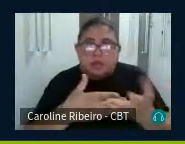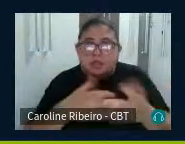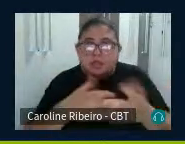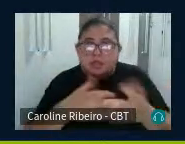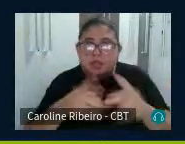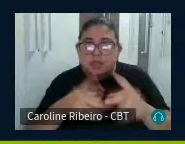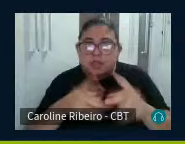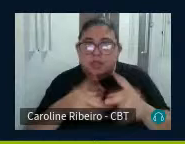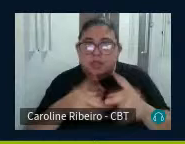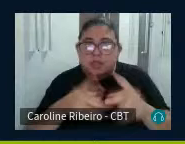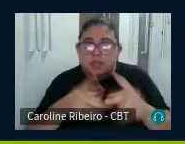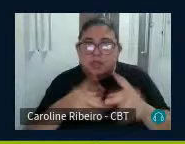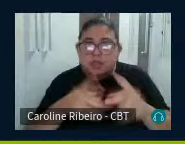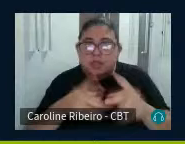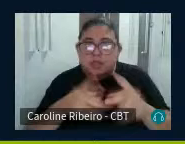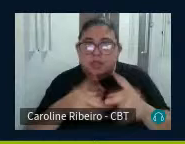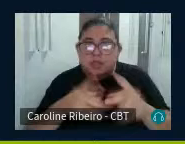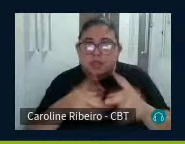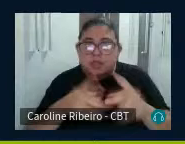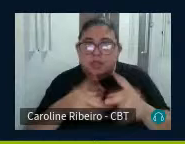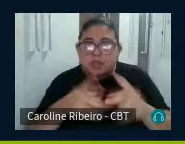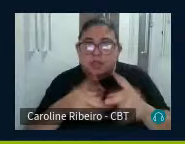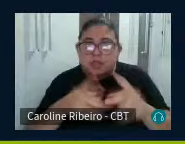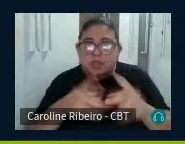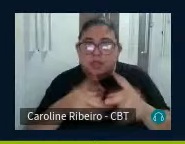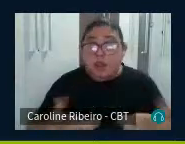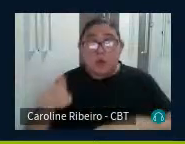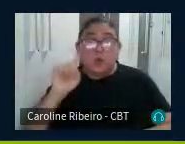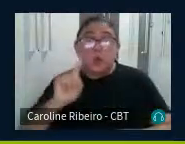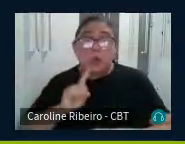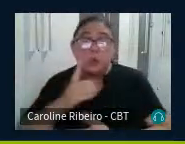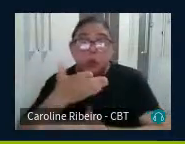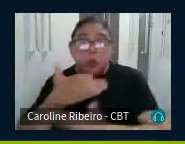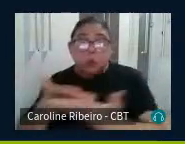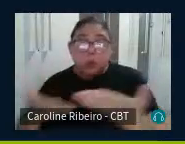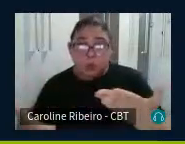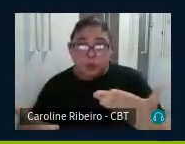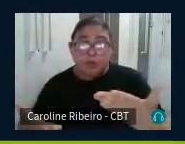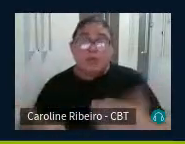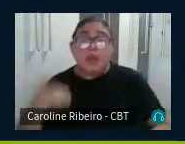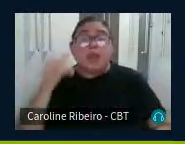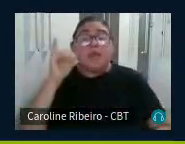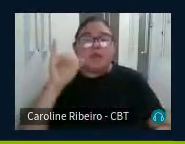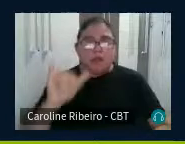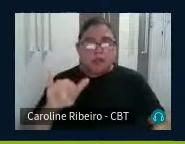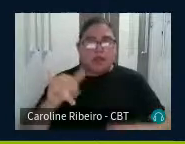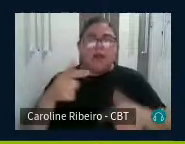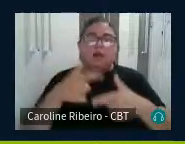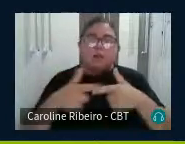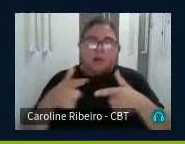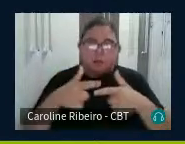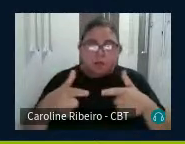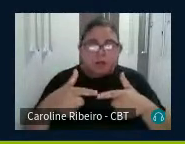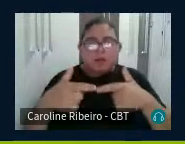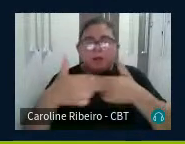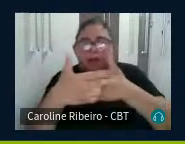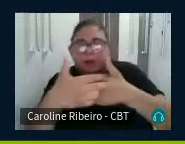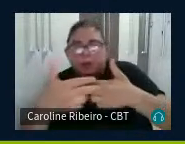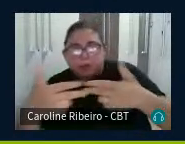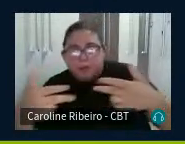tempo, ele acaba sendo prejudicado. Então, assim, para evitar esses tipos de danos, essas questões,